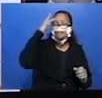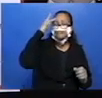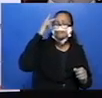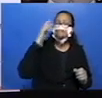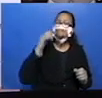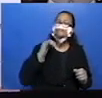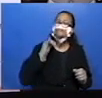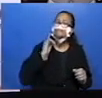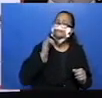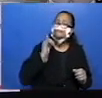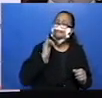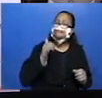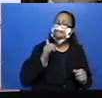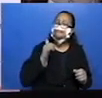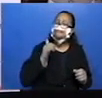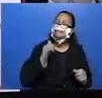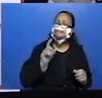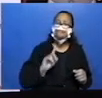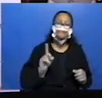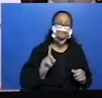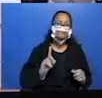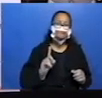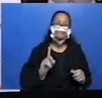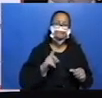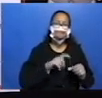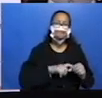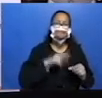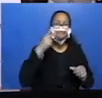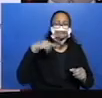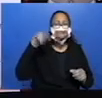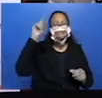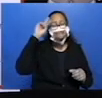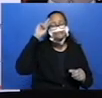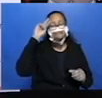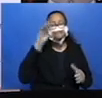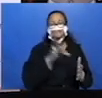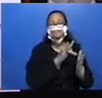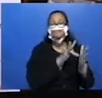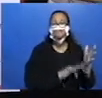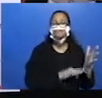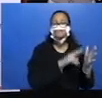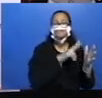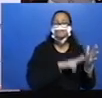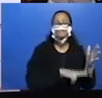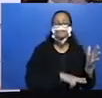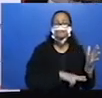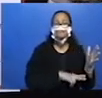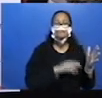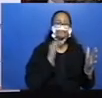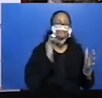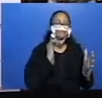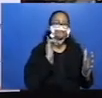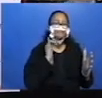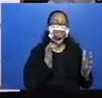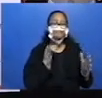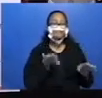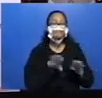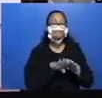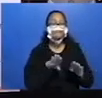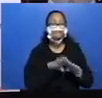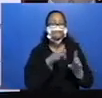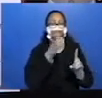participar dessa história. Releia esse trecho de Trancado entre Múmias, cujo narrador também é o personagem da história. Olha